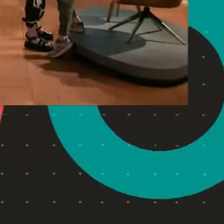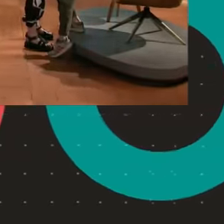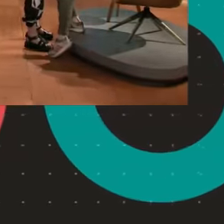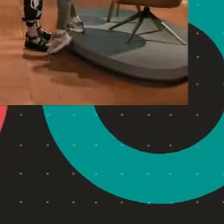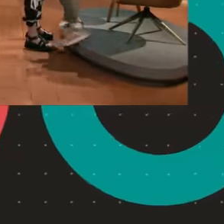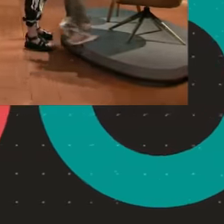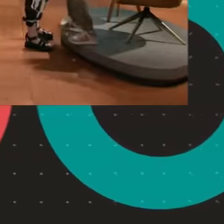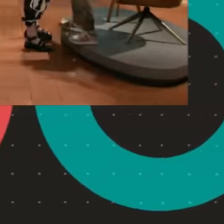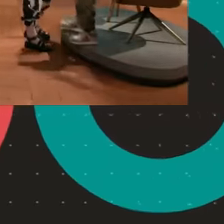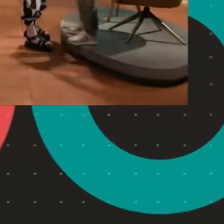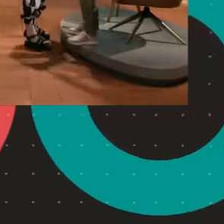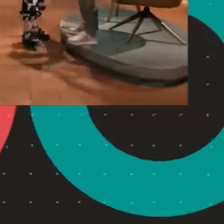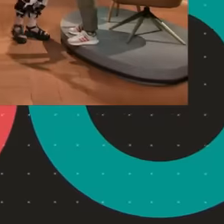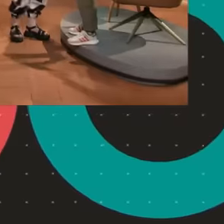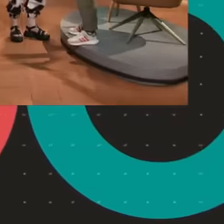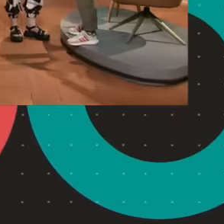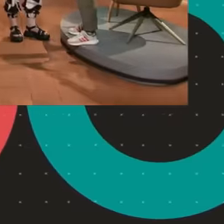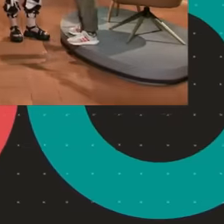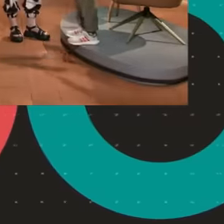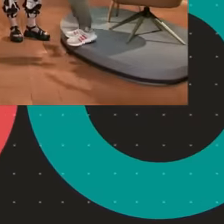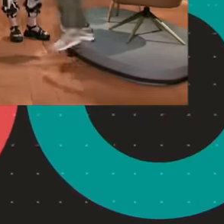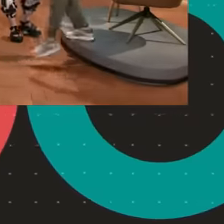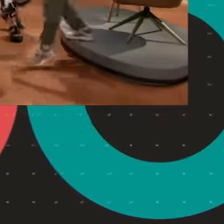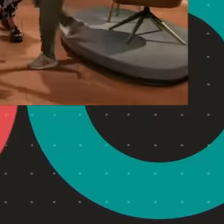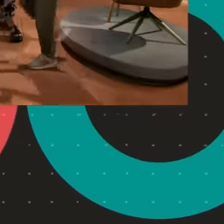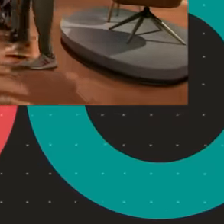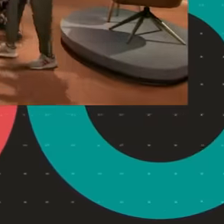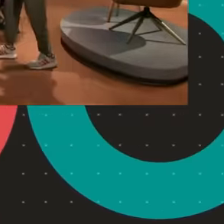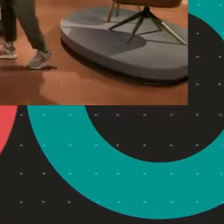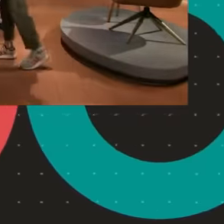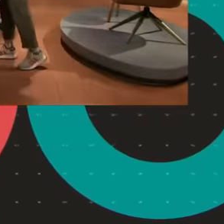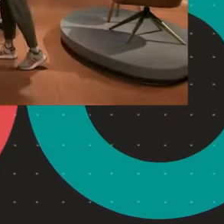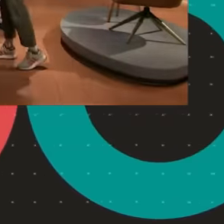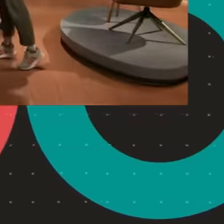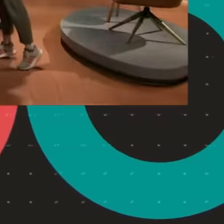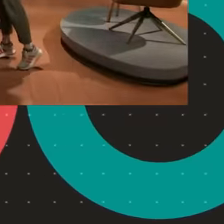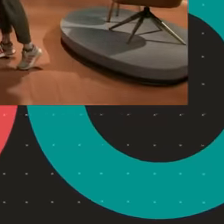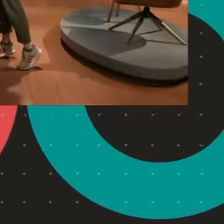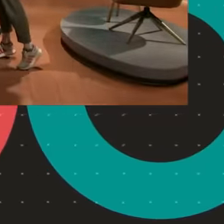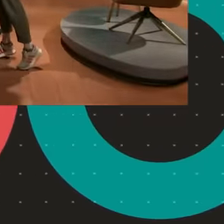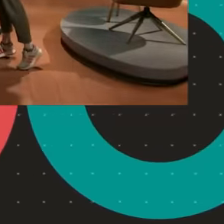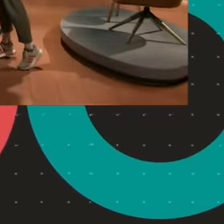Obrigada. Muito obrigada. Obrigada por ser gente.